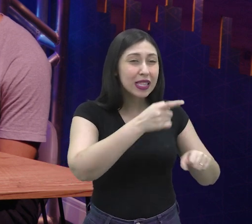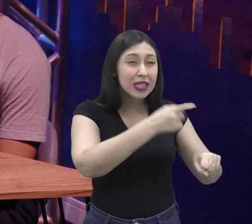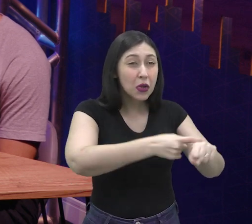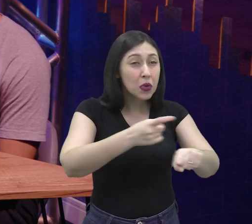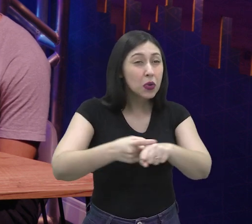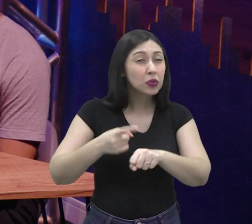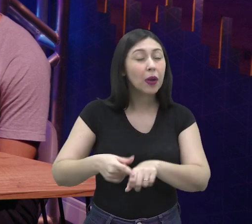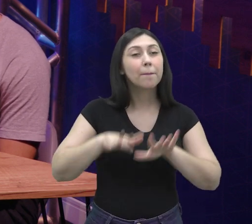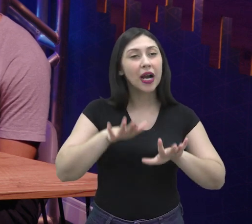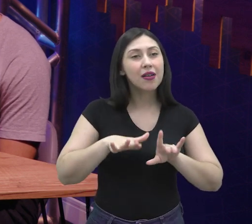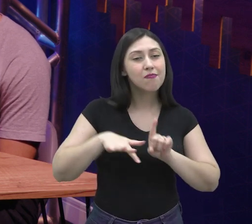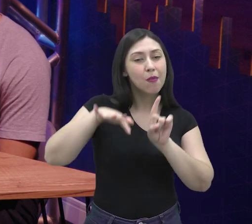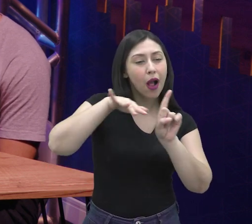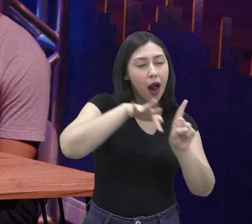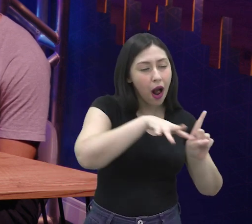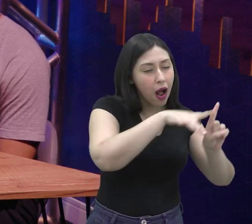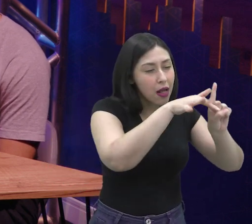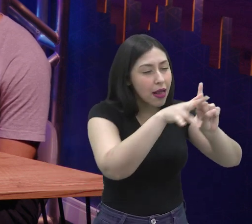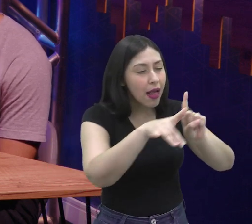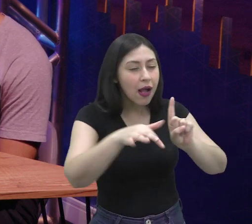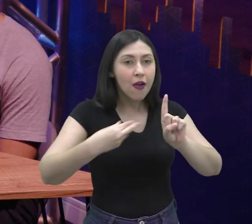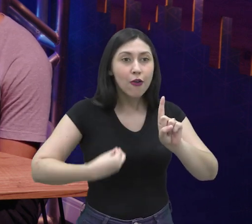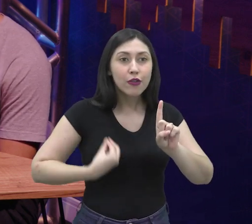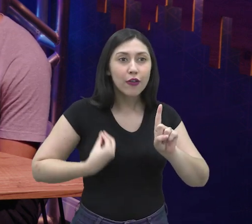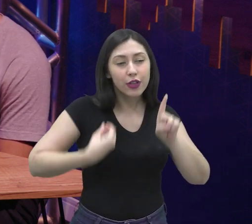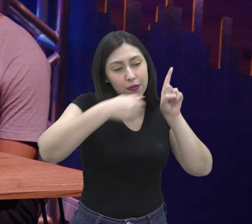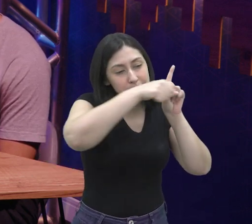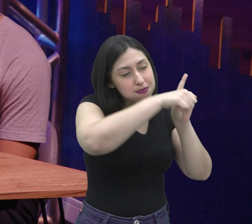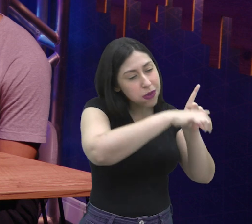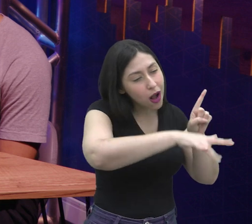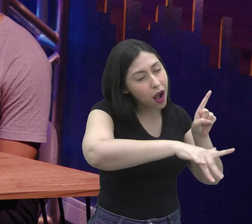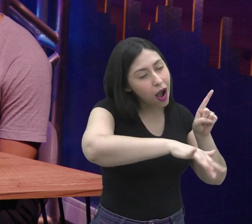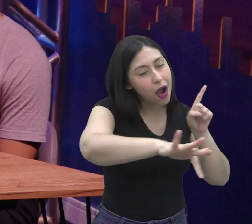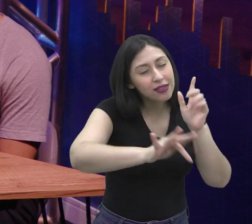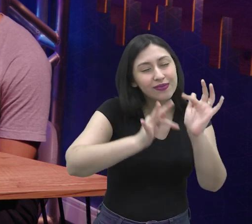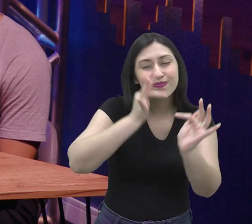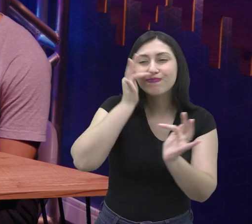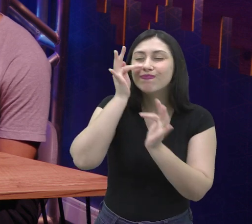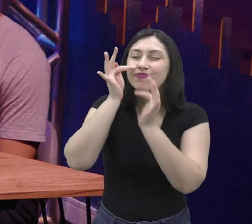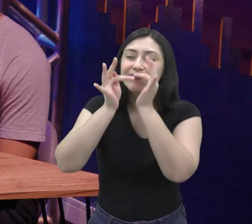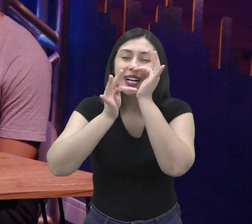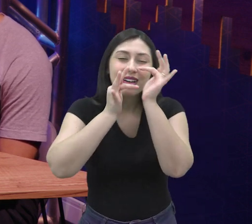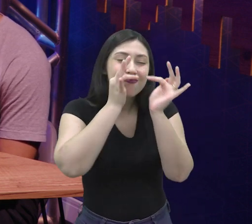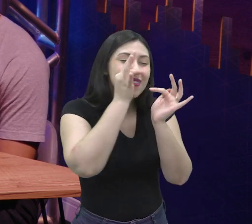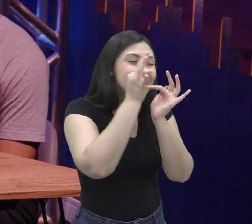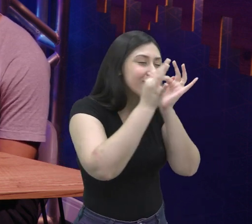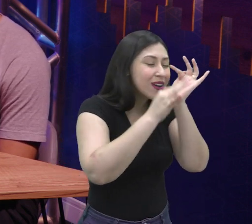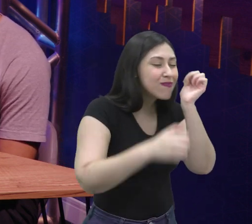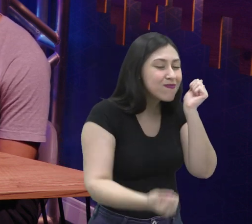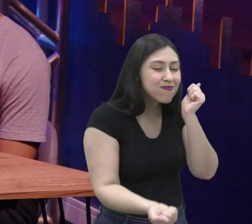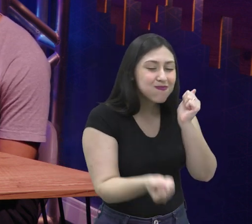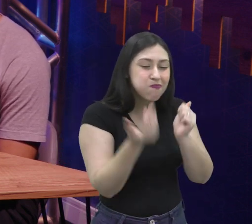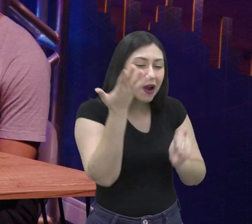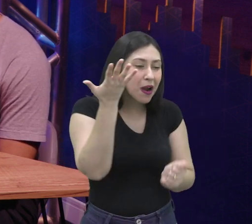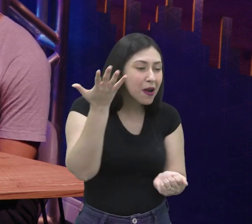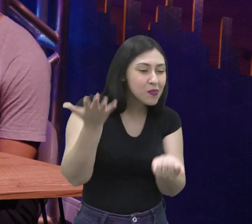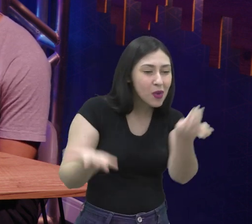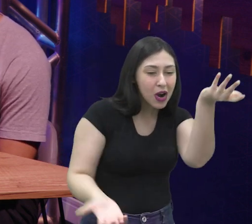voando, ela vai levando a vida, assim. Então as plantas vão surgindo em meio à neve. Aí ela